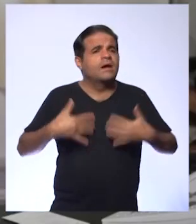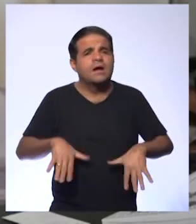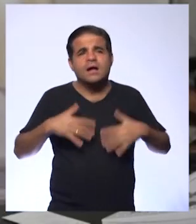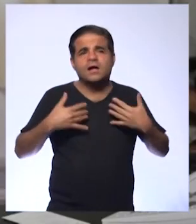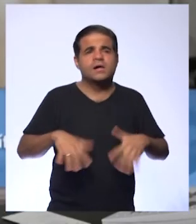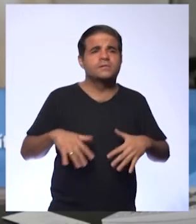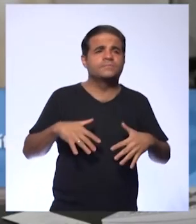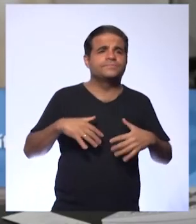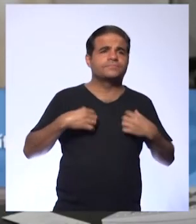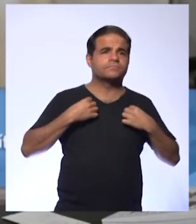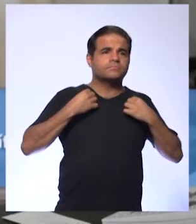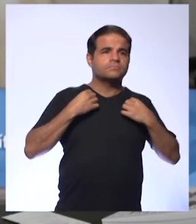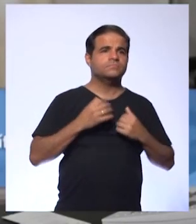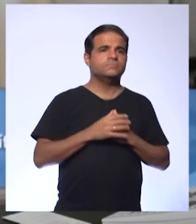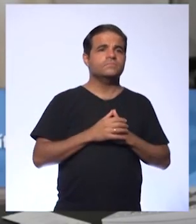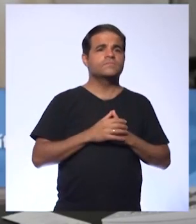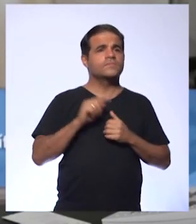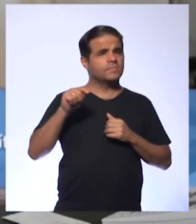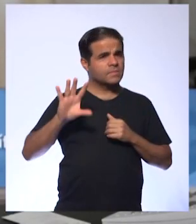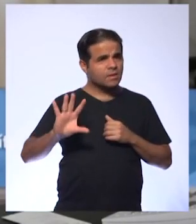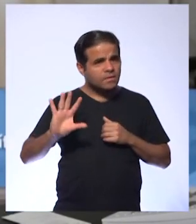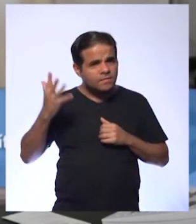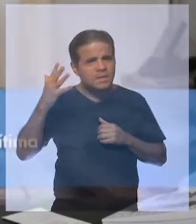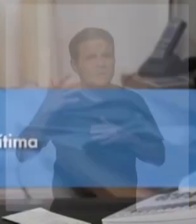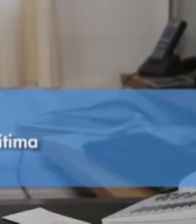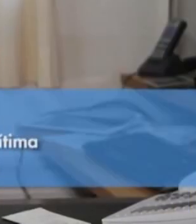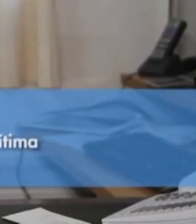Desesperadas. This was a extreme dramatic